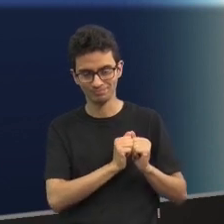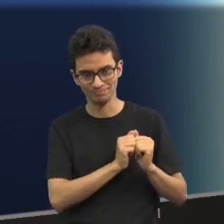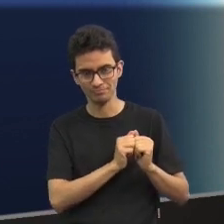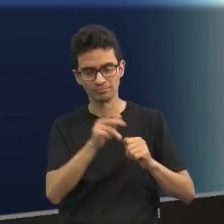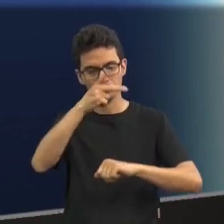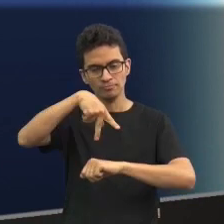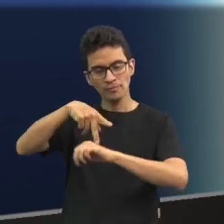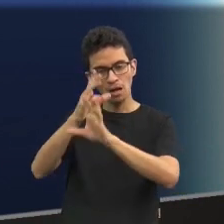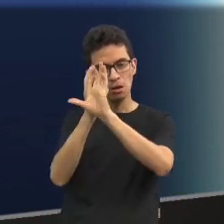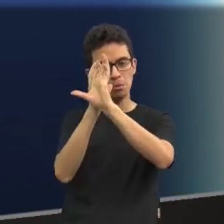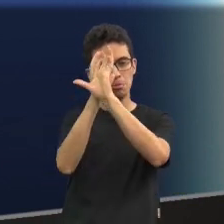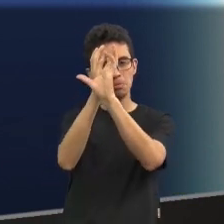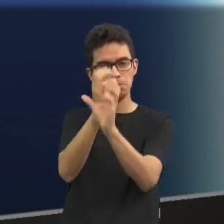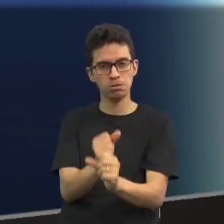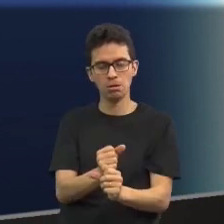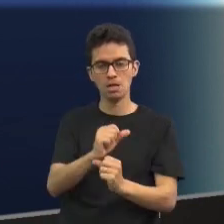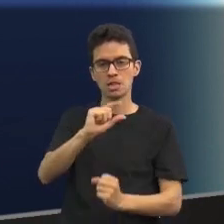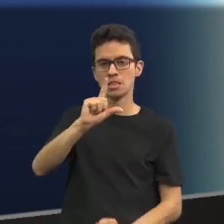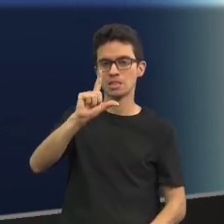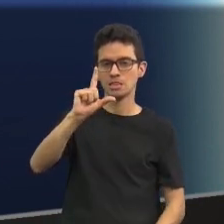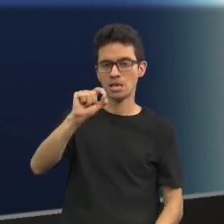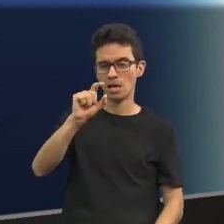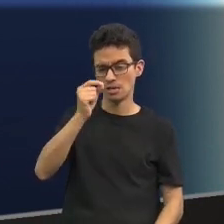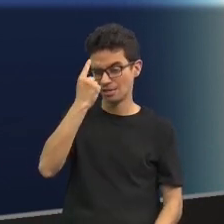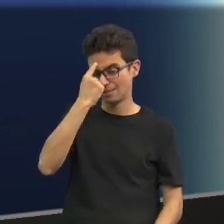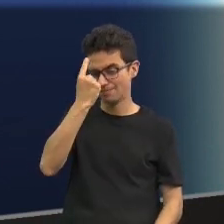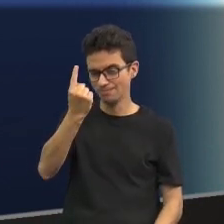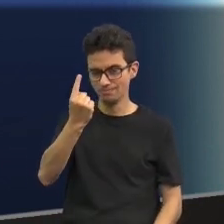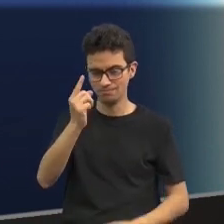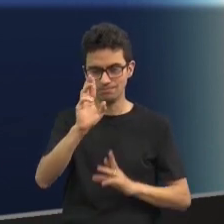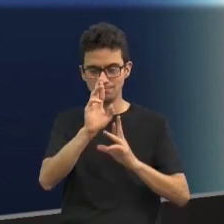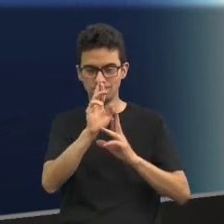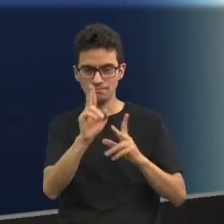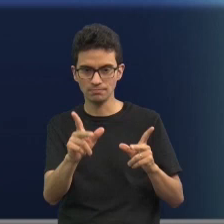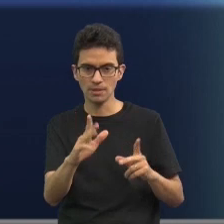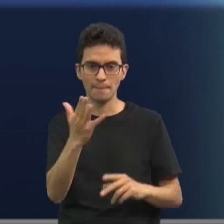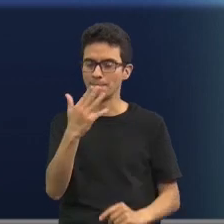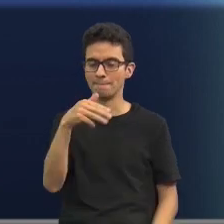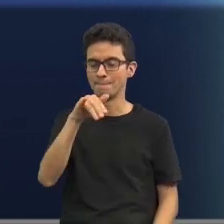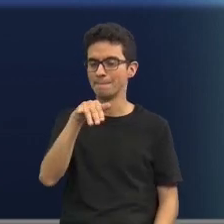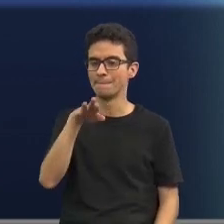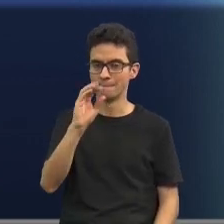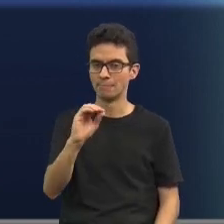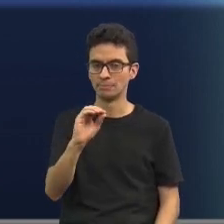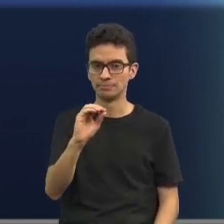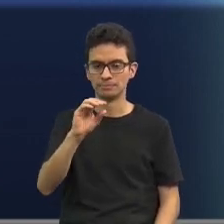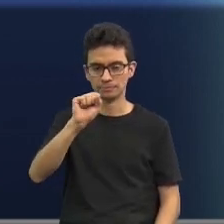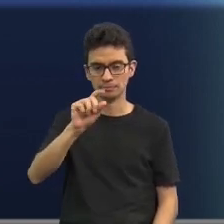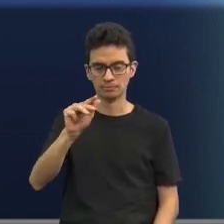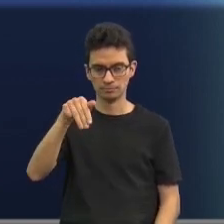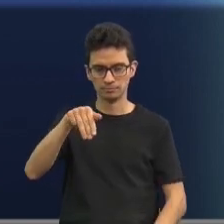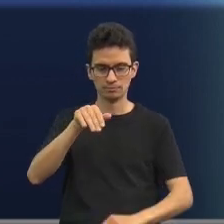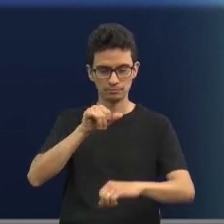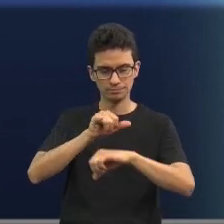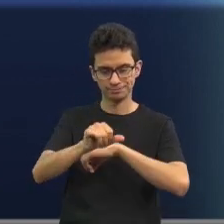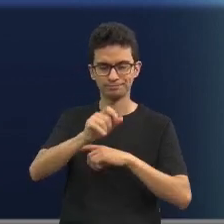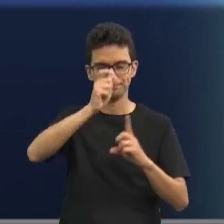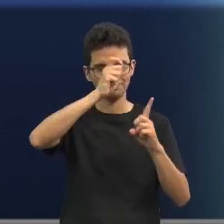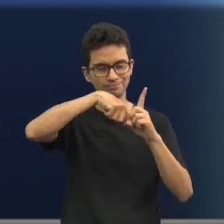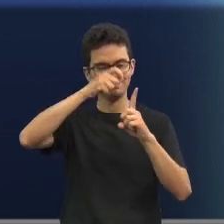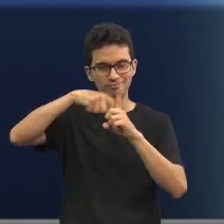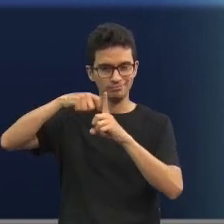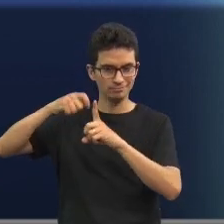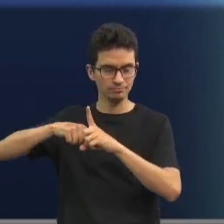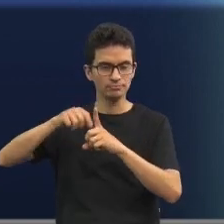países a diferença entre o número médio de chamadas spam recebidas mensalmente por